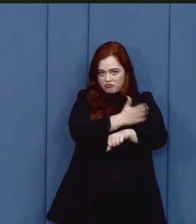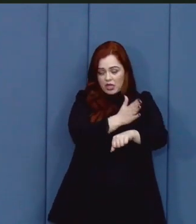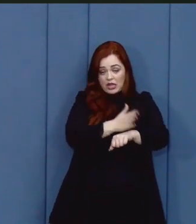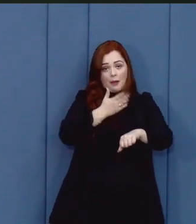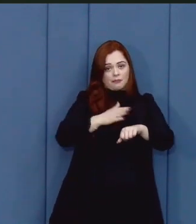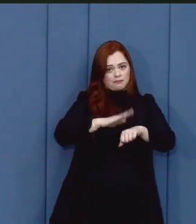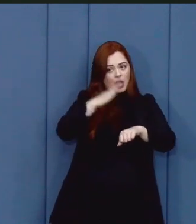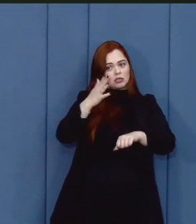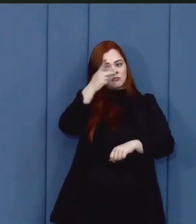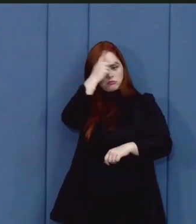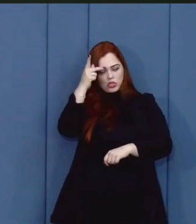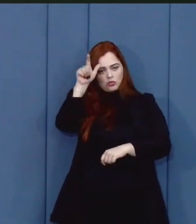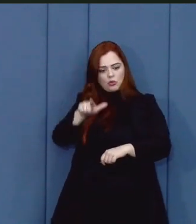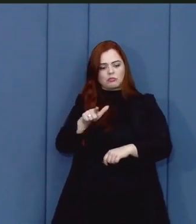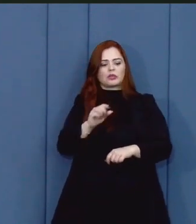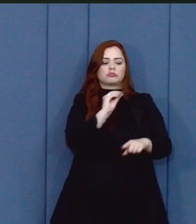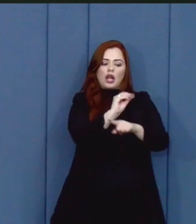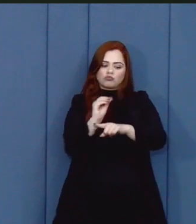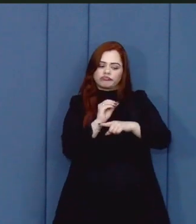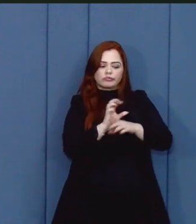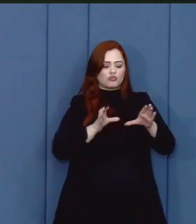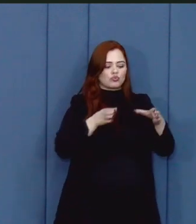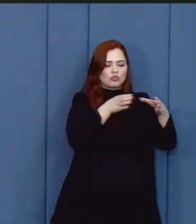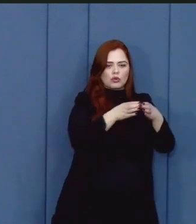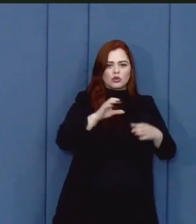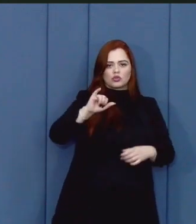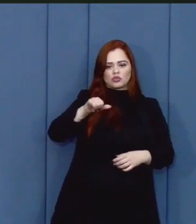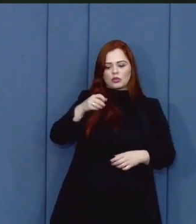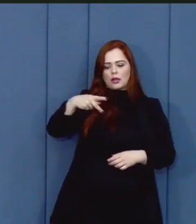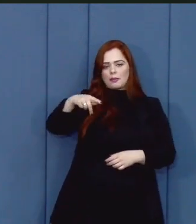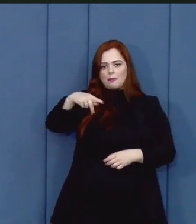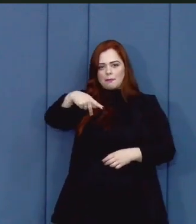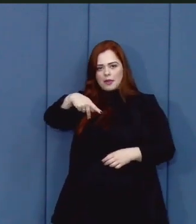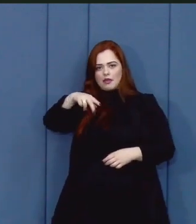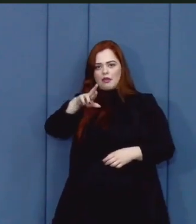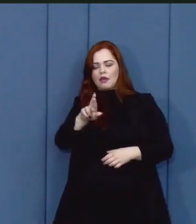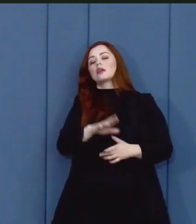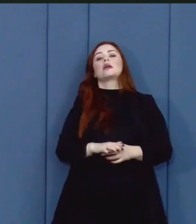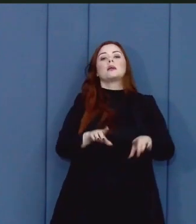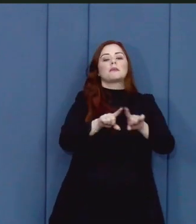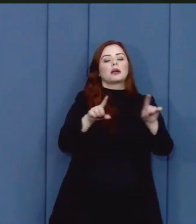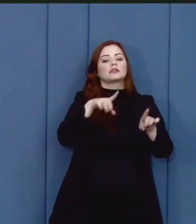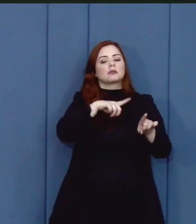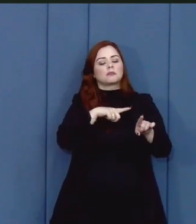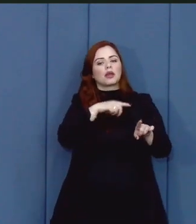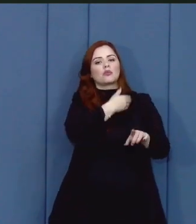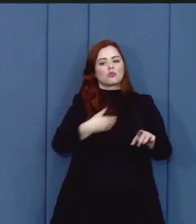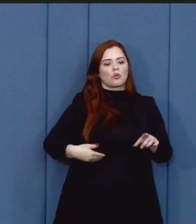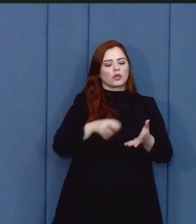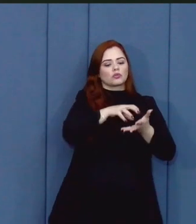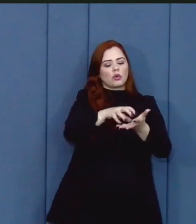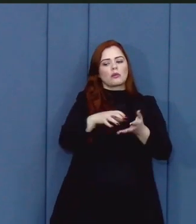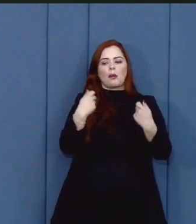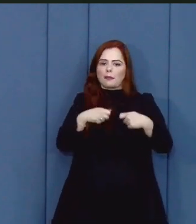uma pessoa para participar do comitê, do JMPR, mas realmente a agência governamental tem que